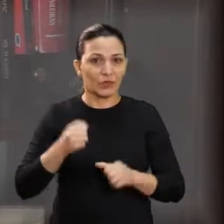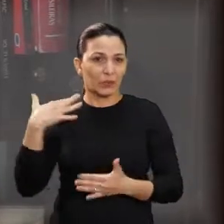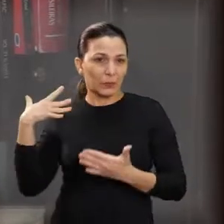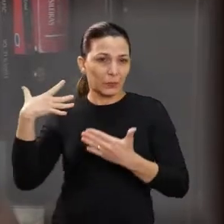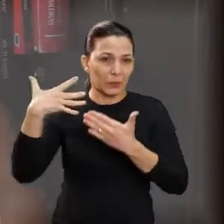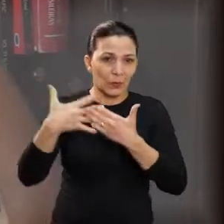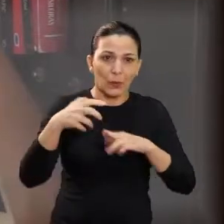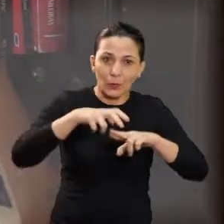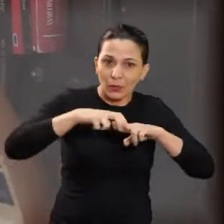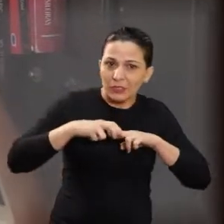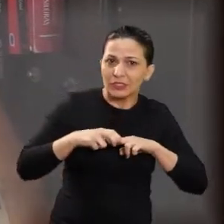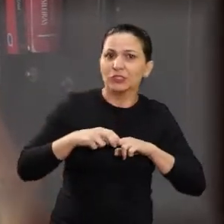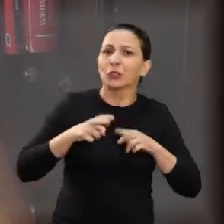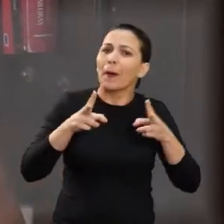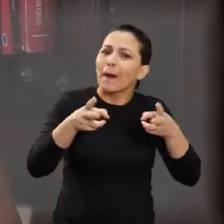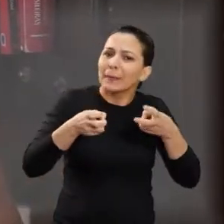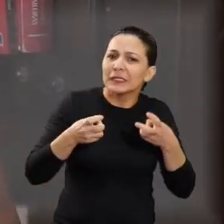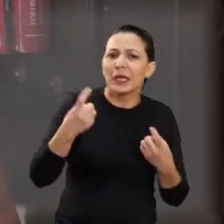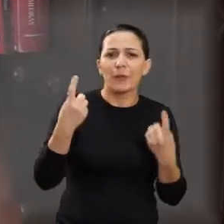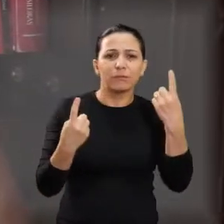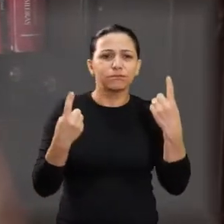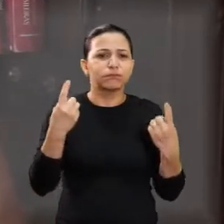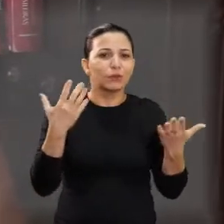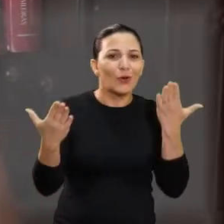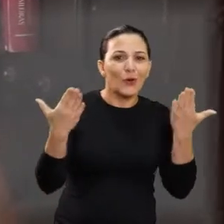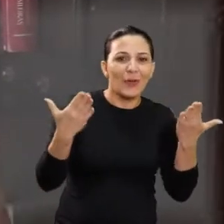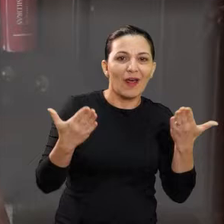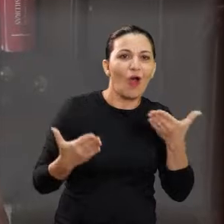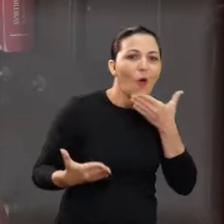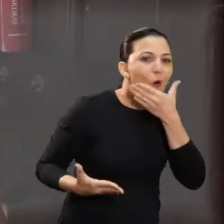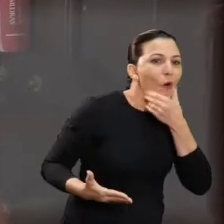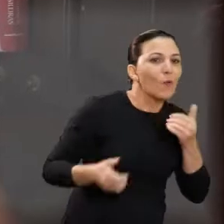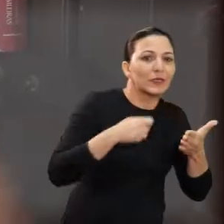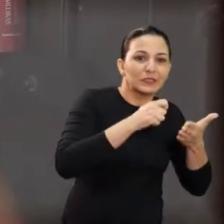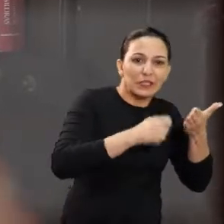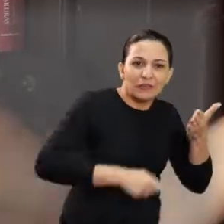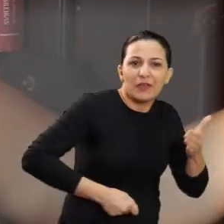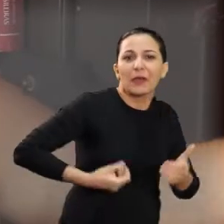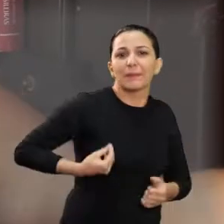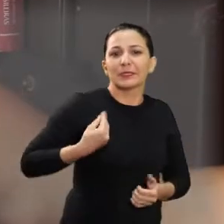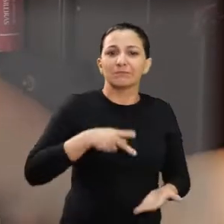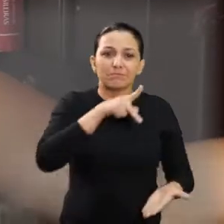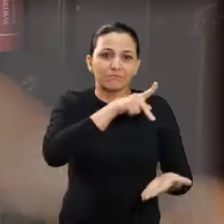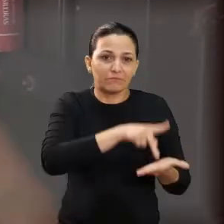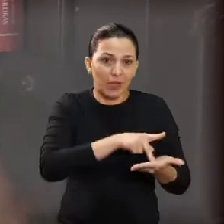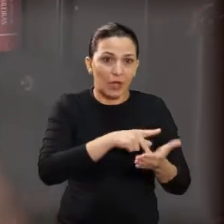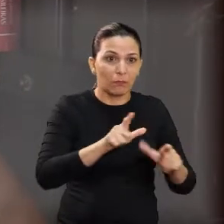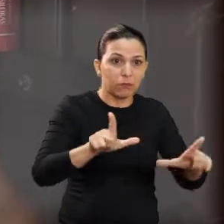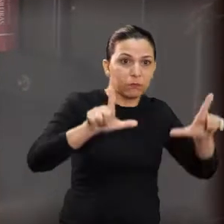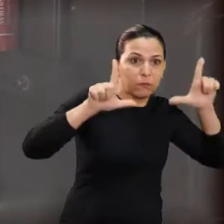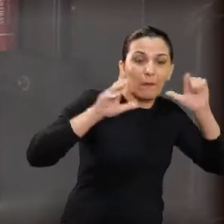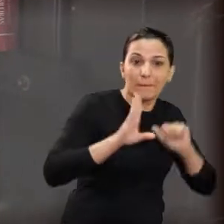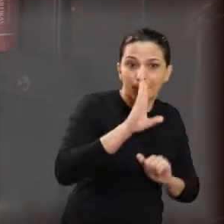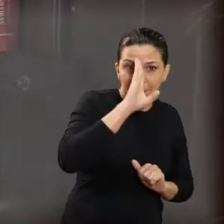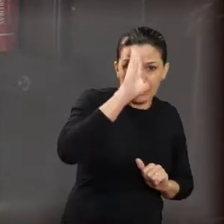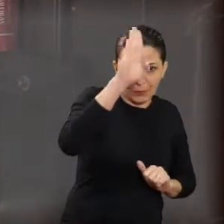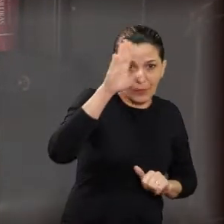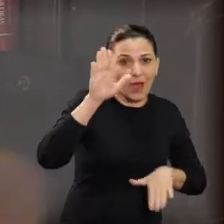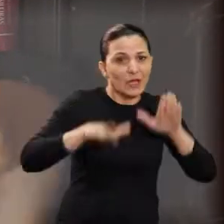que apareciam muitas vezes, né? Às vezes até tinha mulheres que escreviam, mas que apareciam era sempre maior de homens,